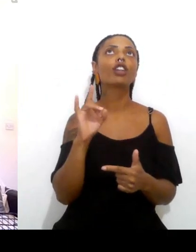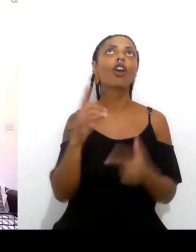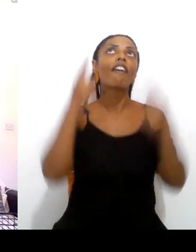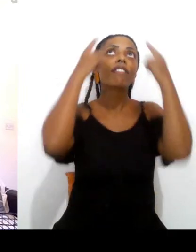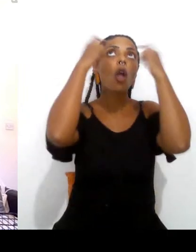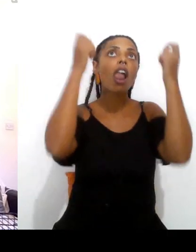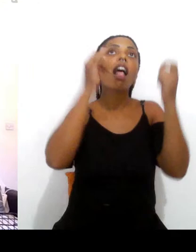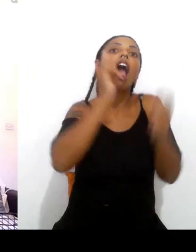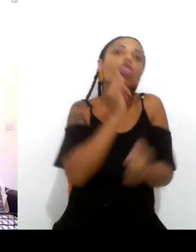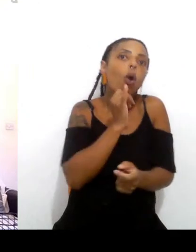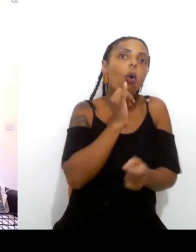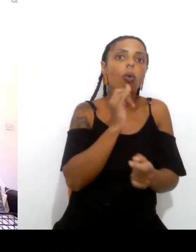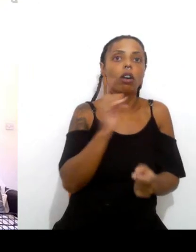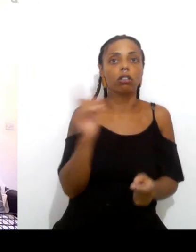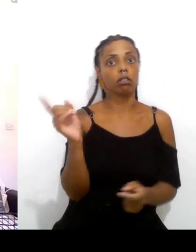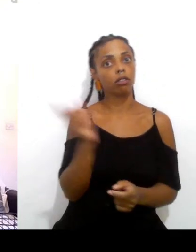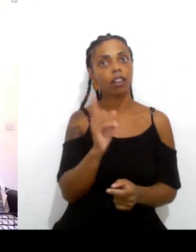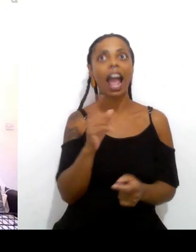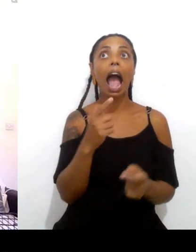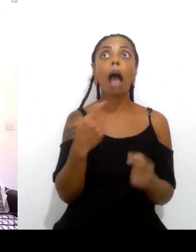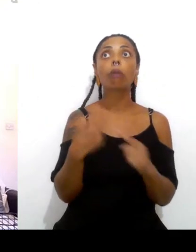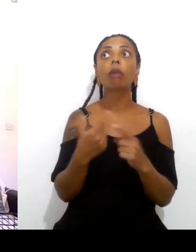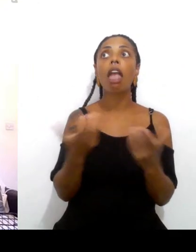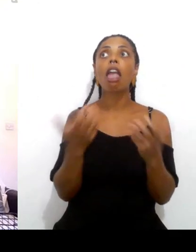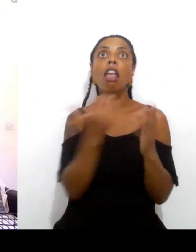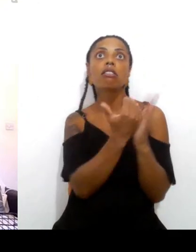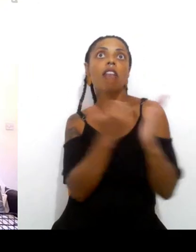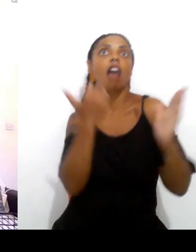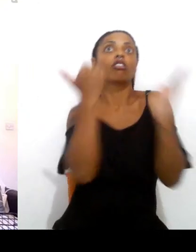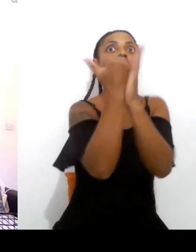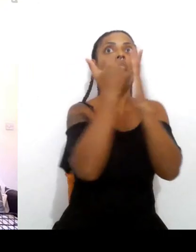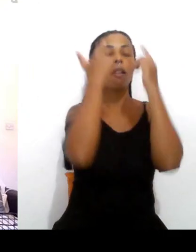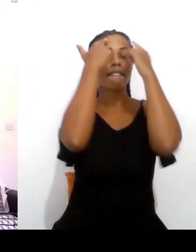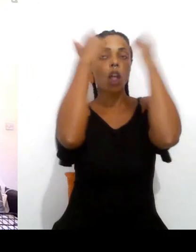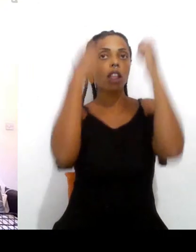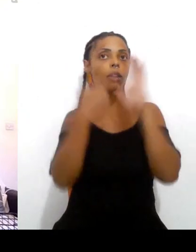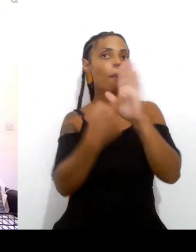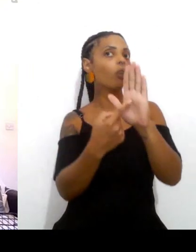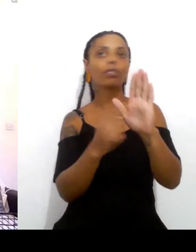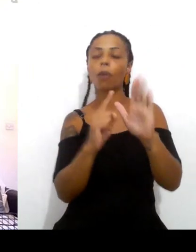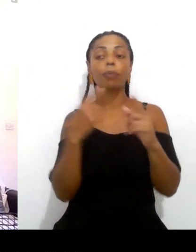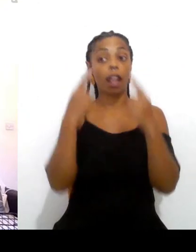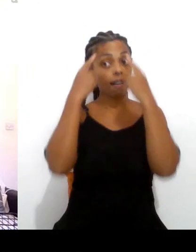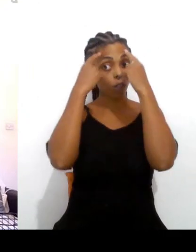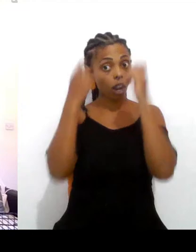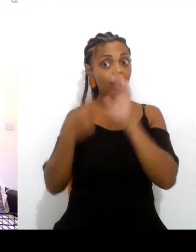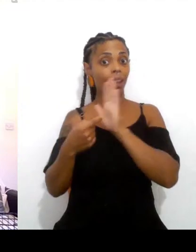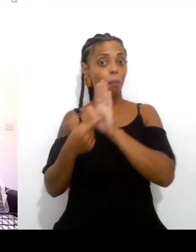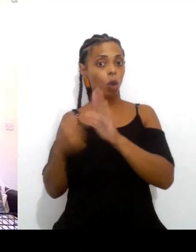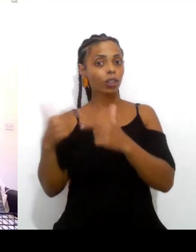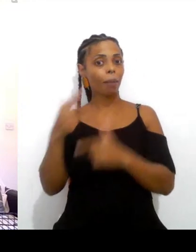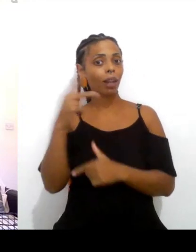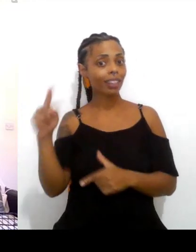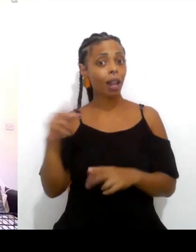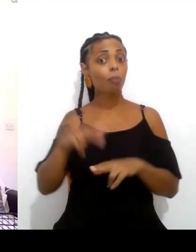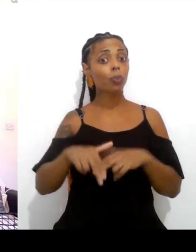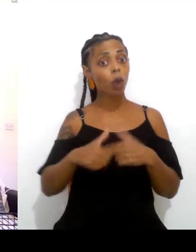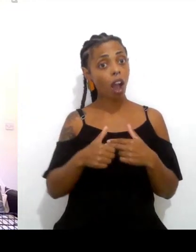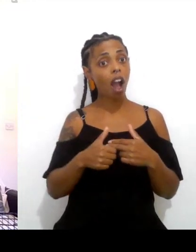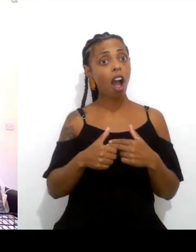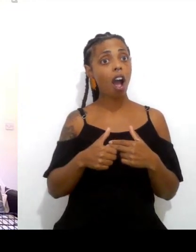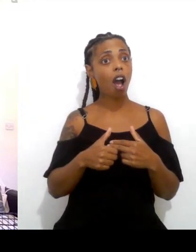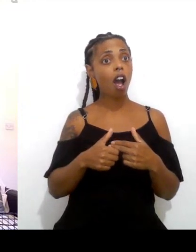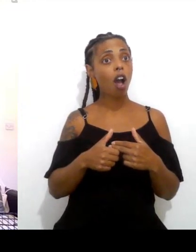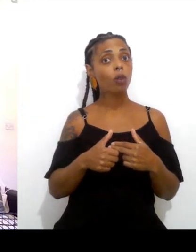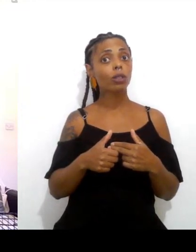violenta não foi uma obra sensacionalista a violência aparece em Sua obra por conta do modo como ele